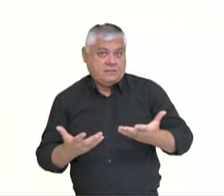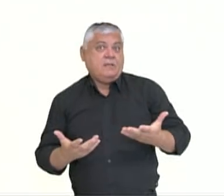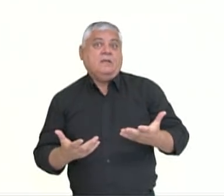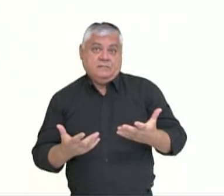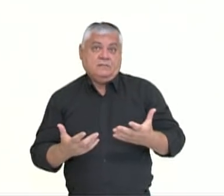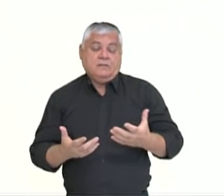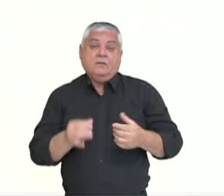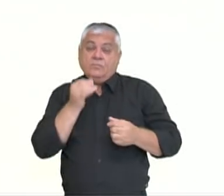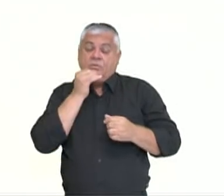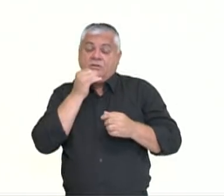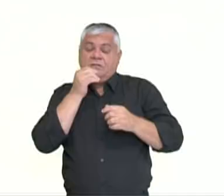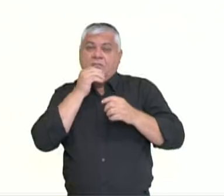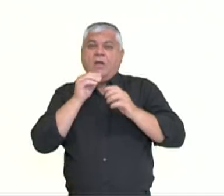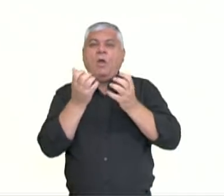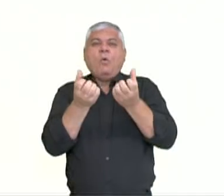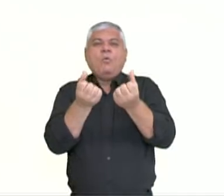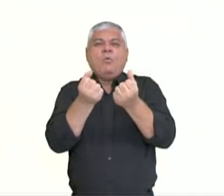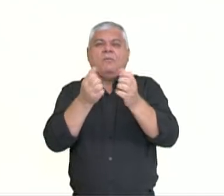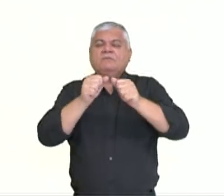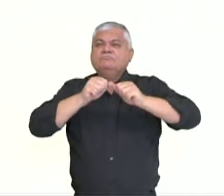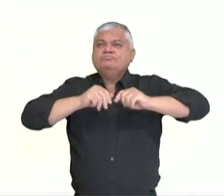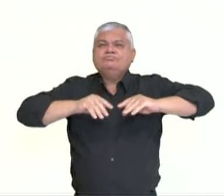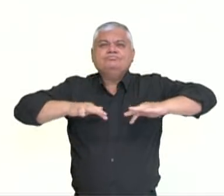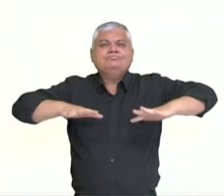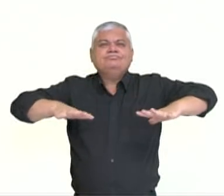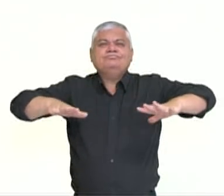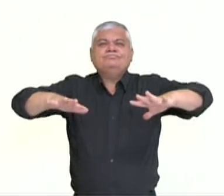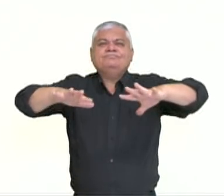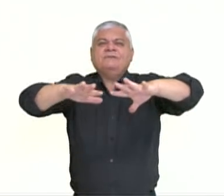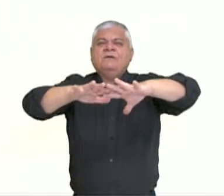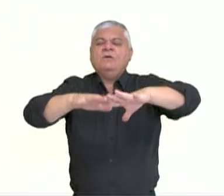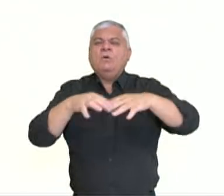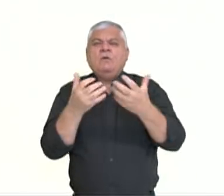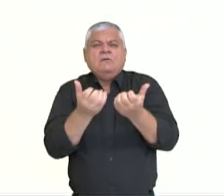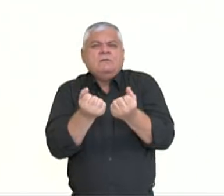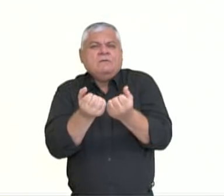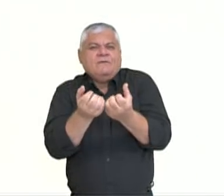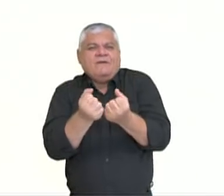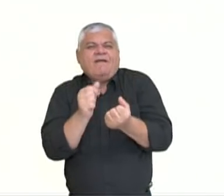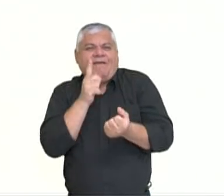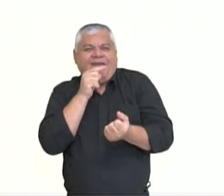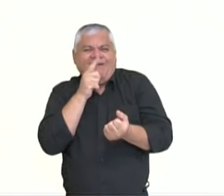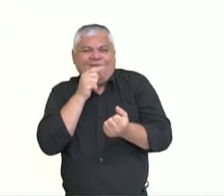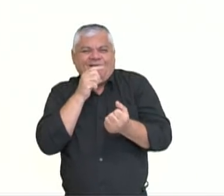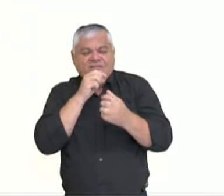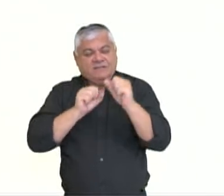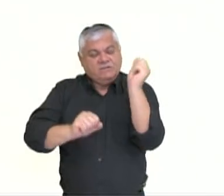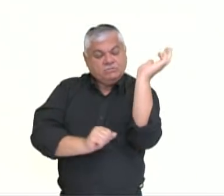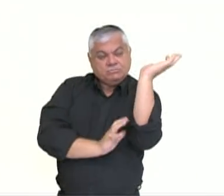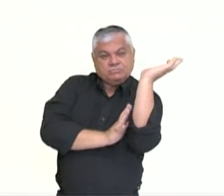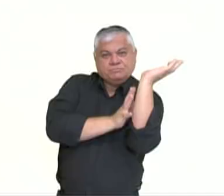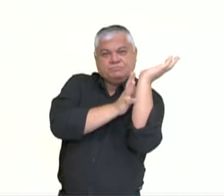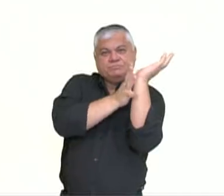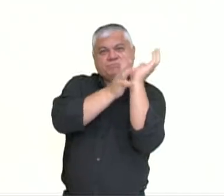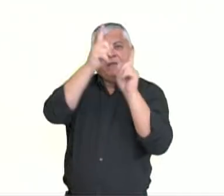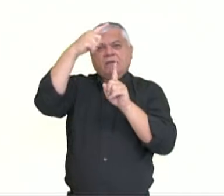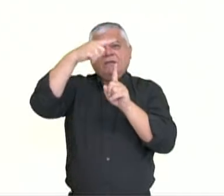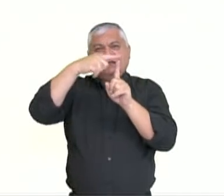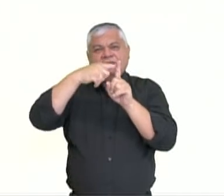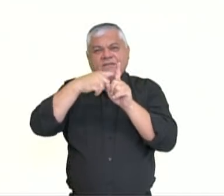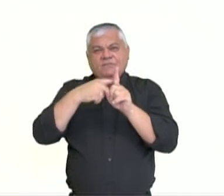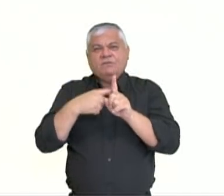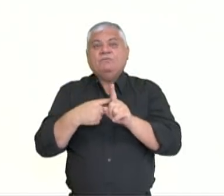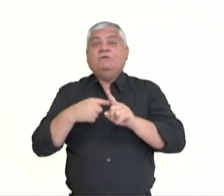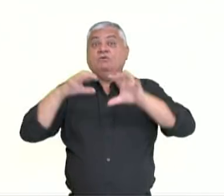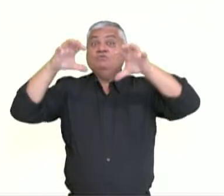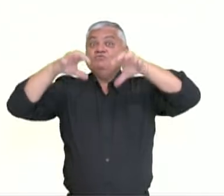jogar a umidade na atmosfera, vai tornar aquele lugar mais úmido, ajuda a diminuir as temperaturas e elevar os índices de